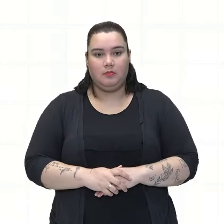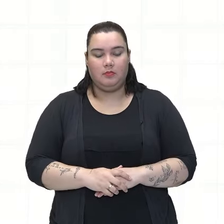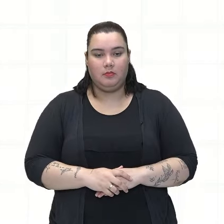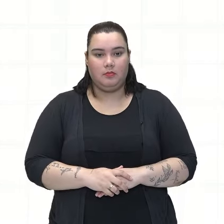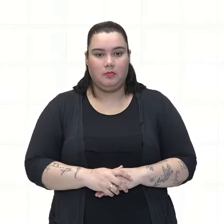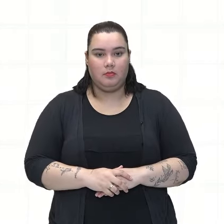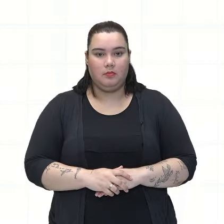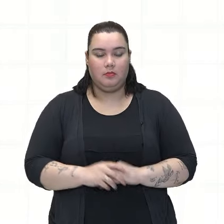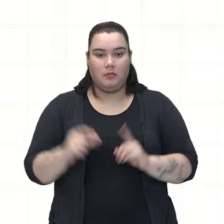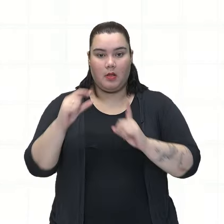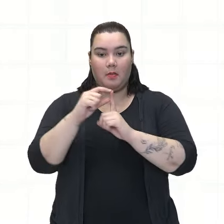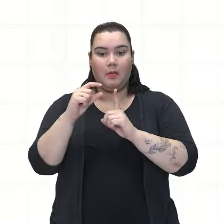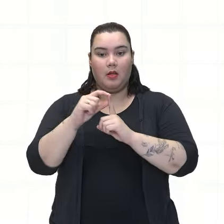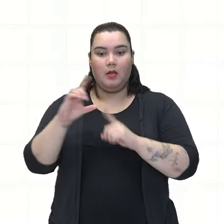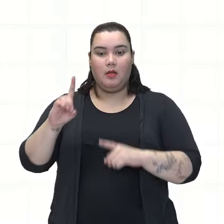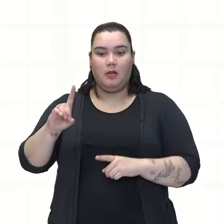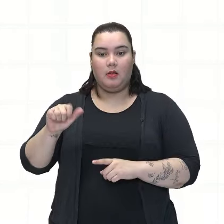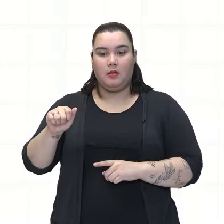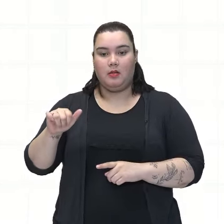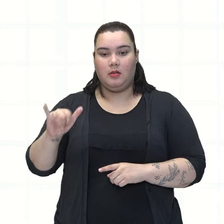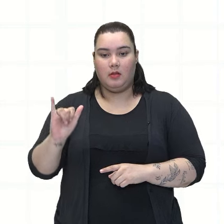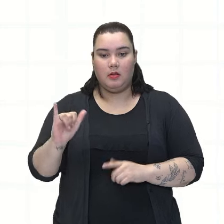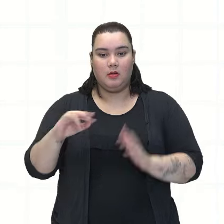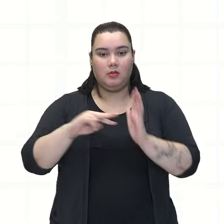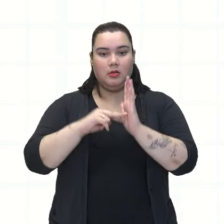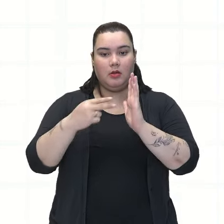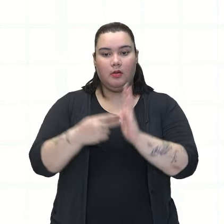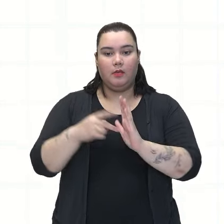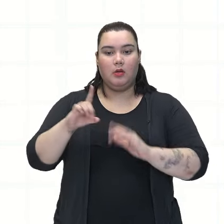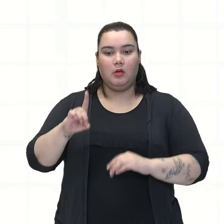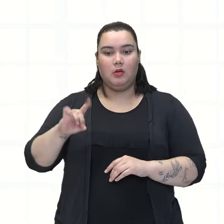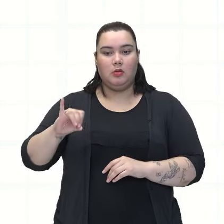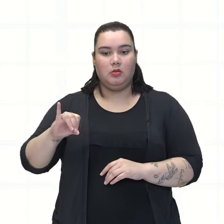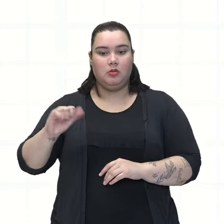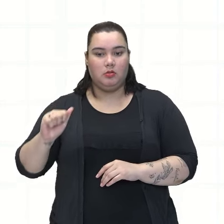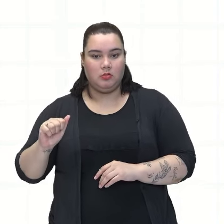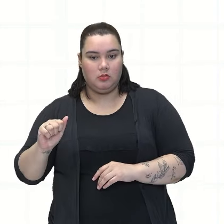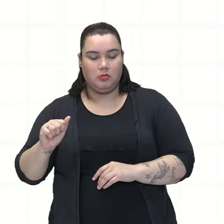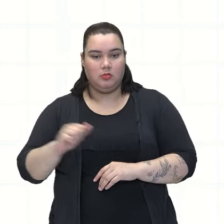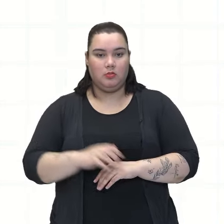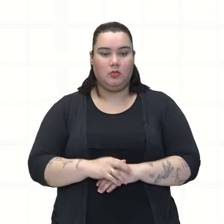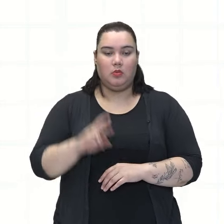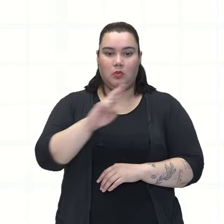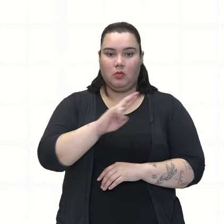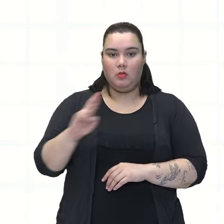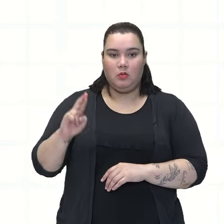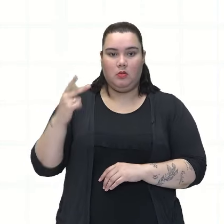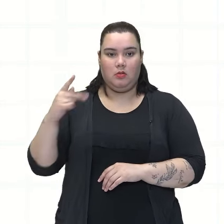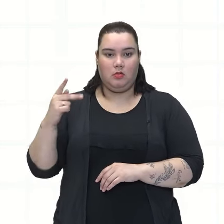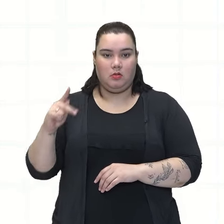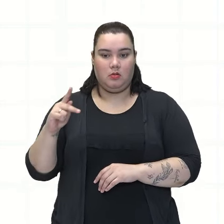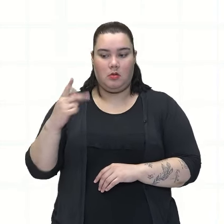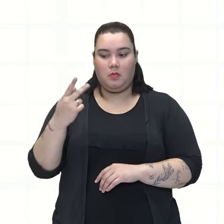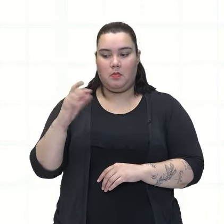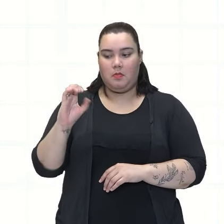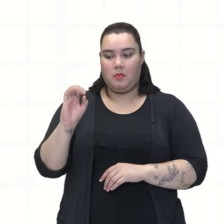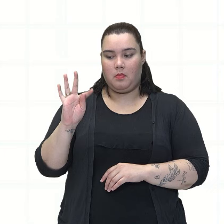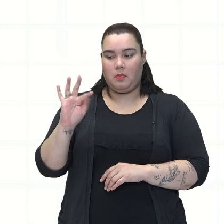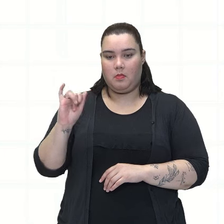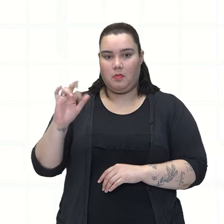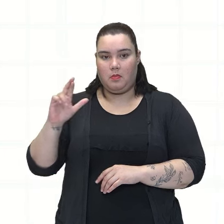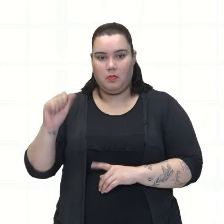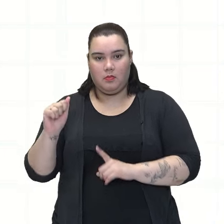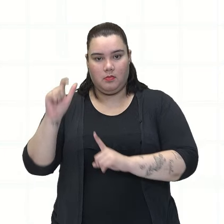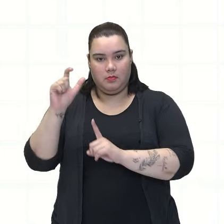A palavra day significa dia. O nome Potira, né, é o nome da personagem, que é a Potira,